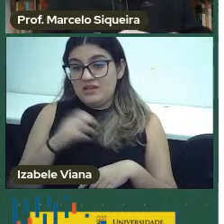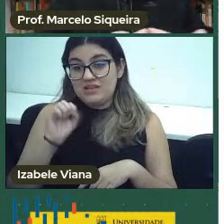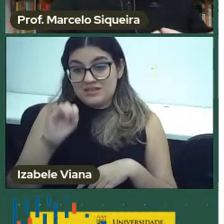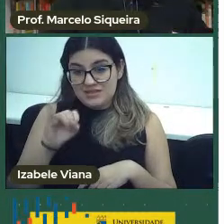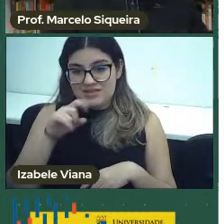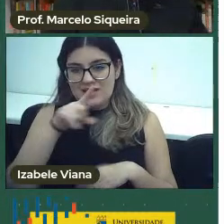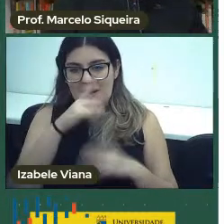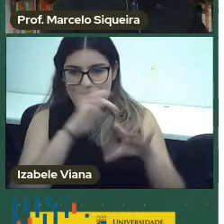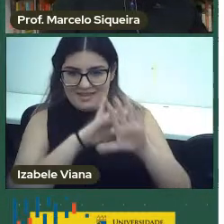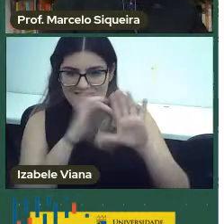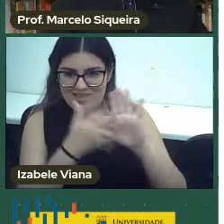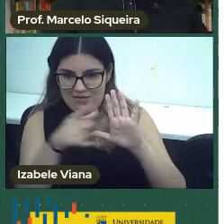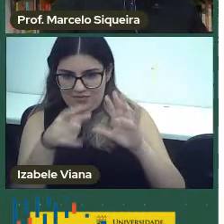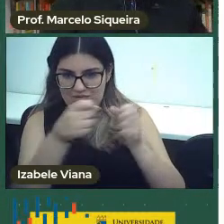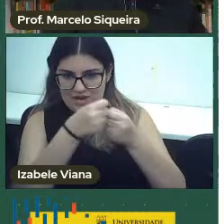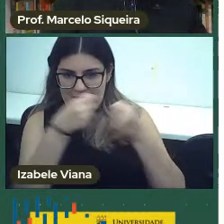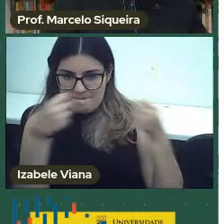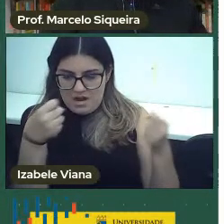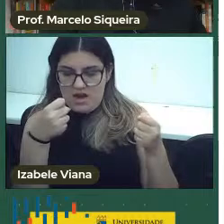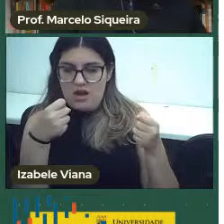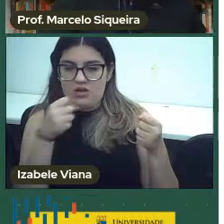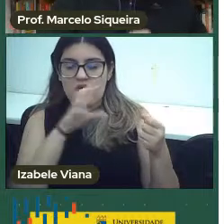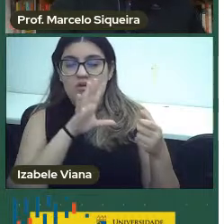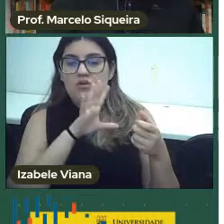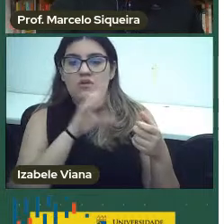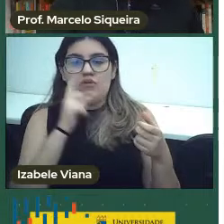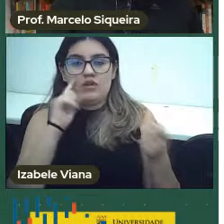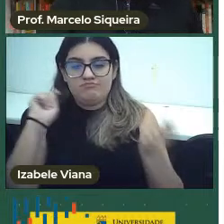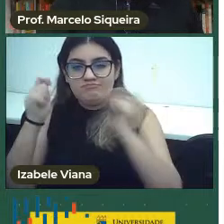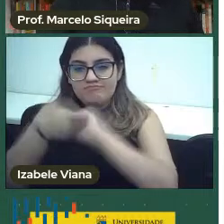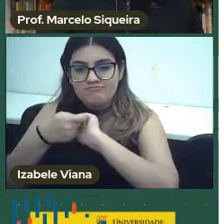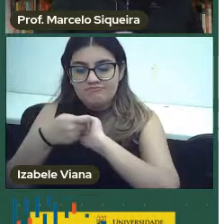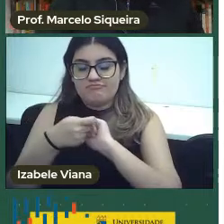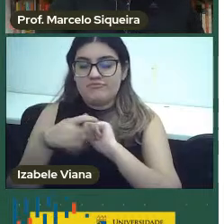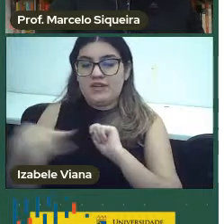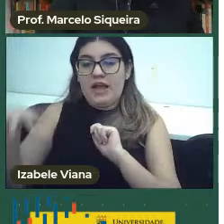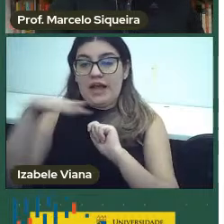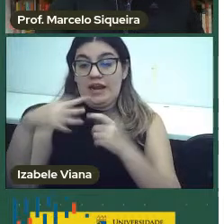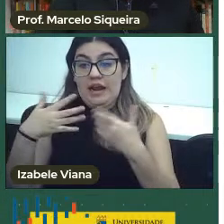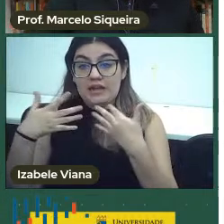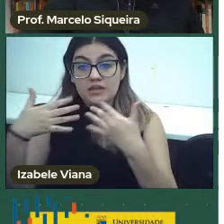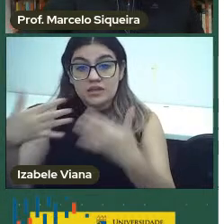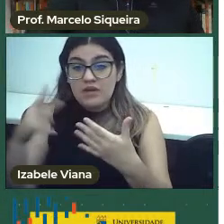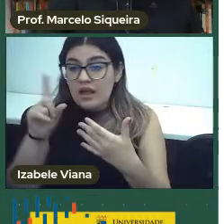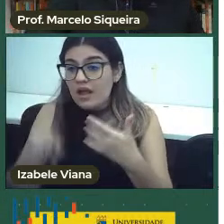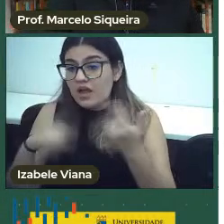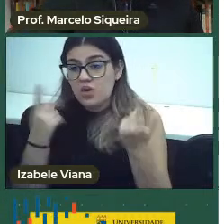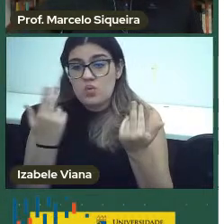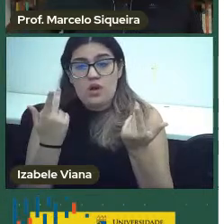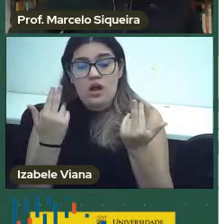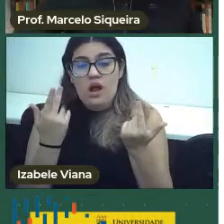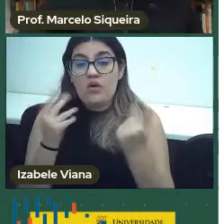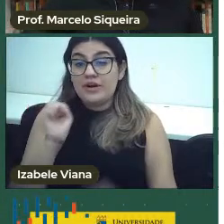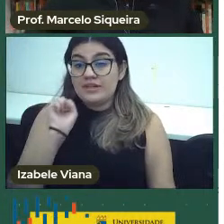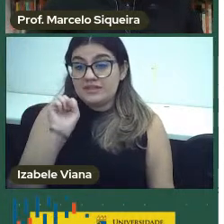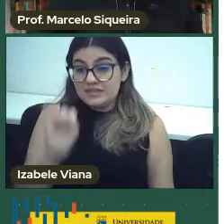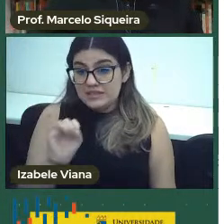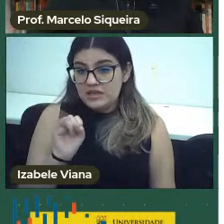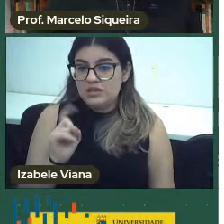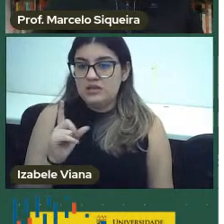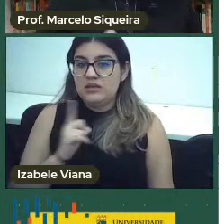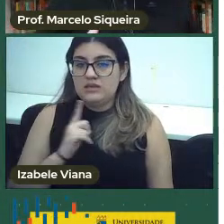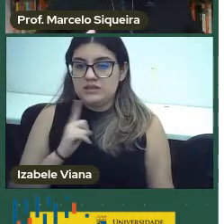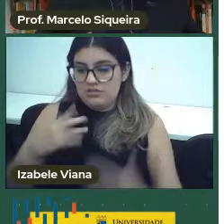armário e passar para a ideia de arquivo, é justamente isso. Se eu simplesmente modifico aquela ordem